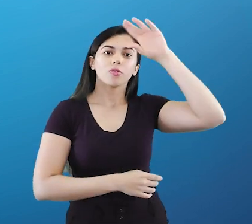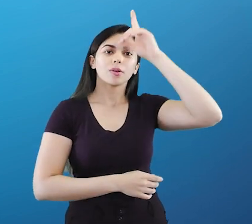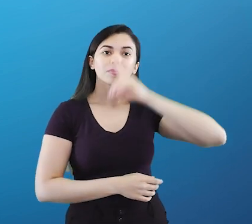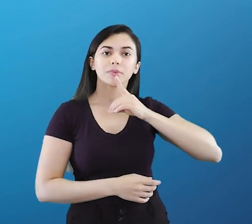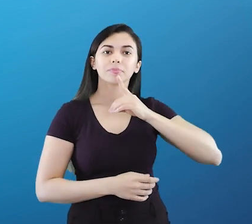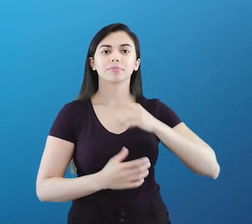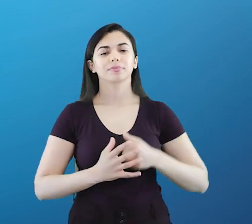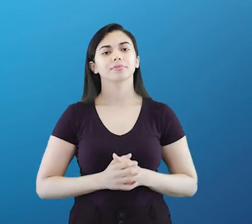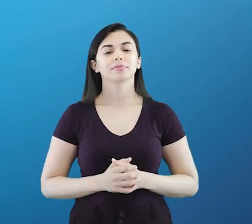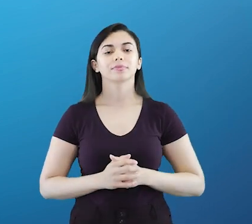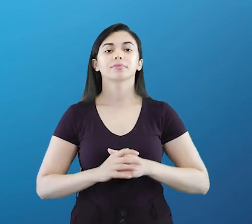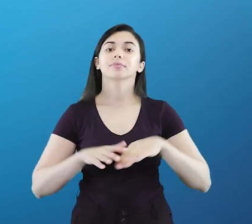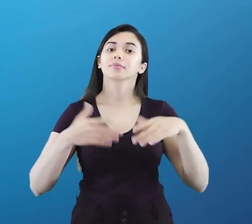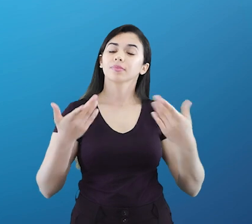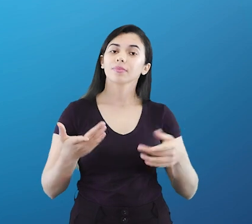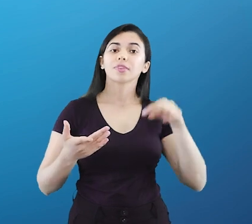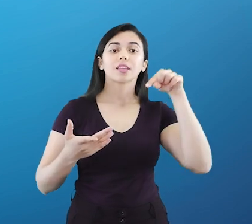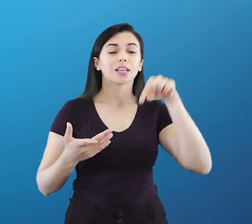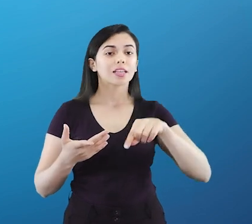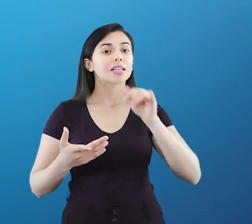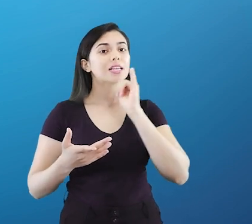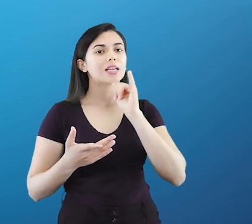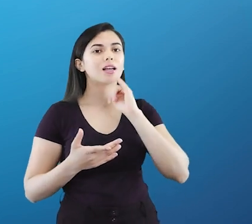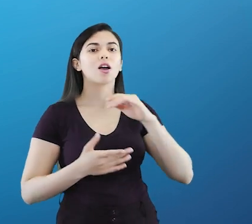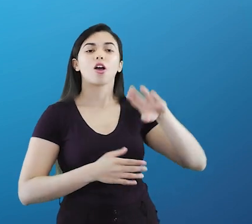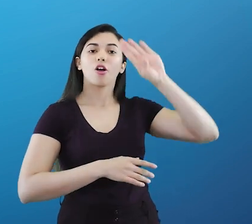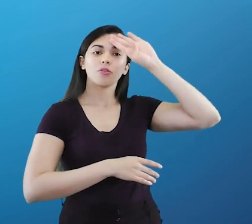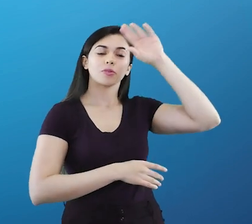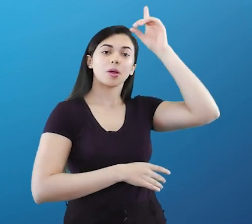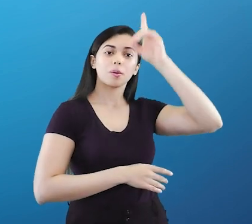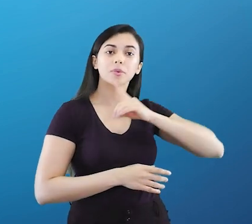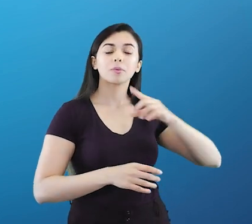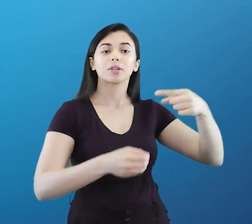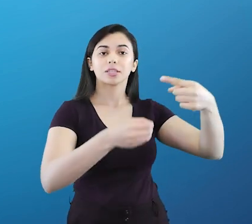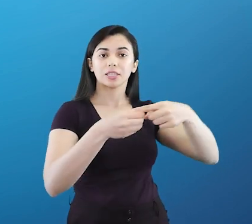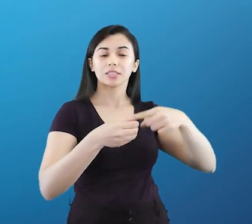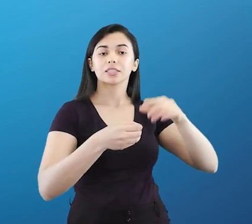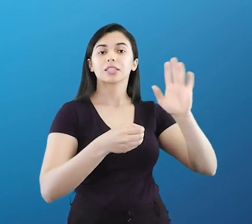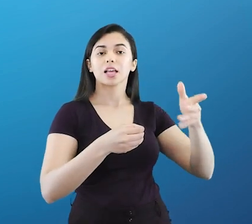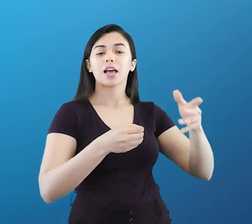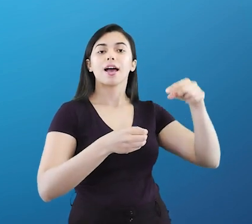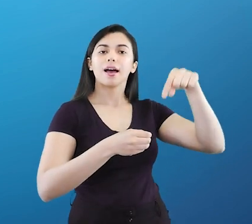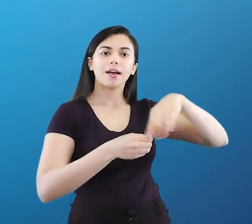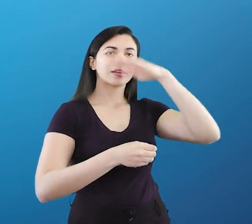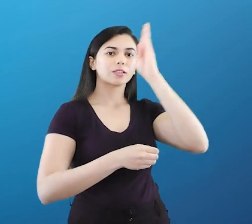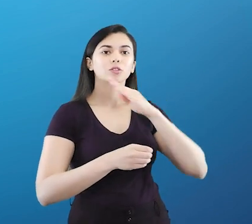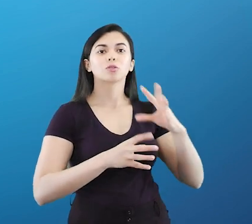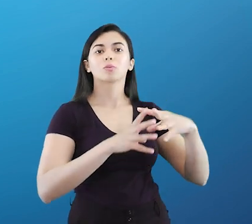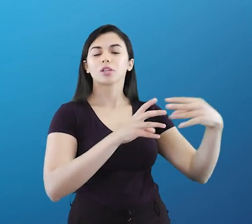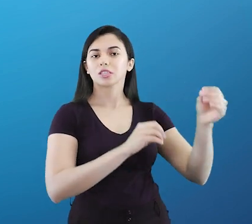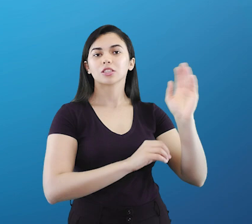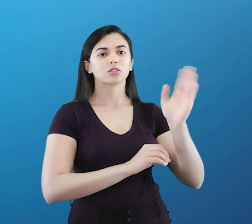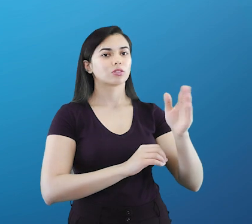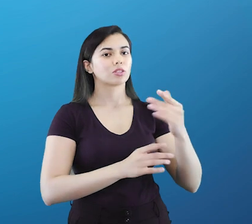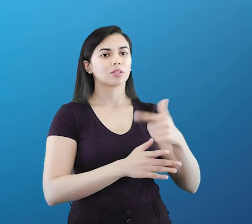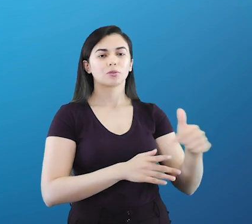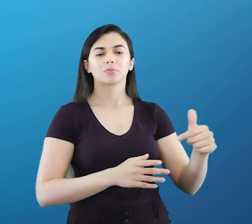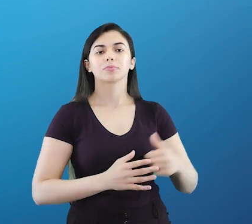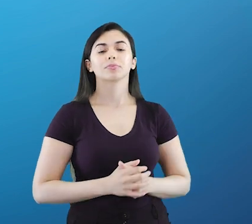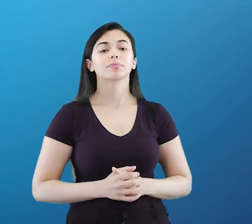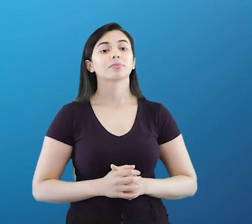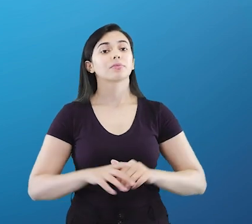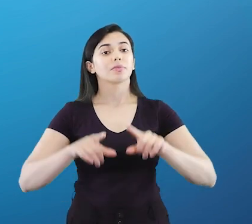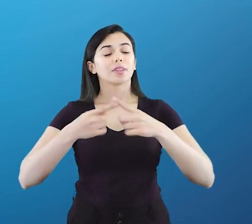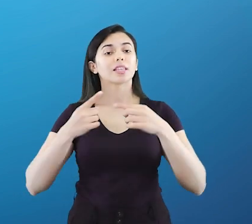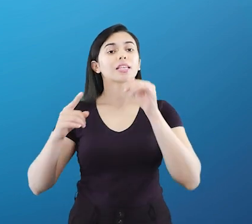o urbano, que já foi erradicado no Brasil, felizmente, e o ciclo silvestre. No caso do ciclo silvestre, nós